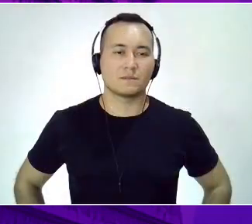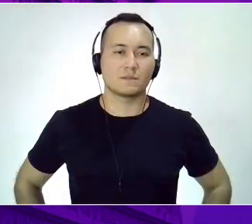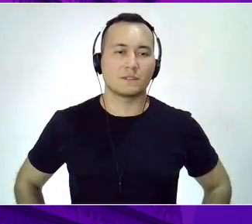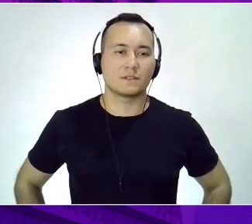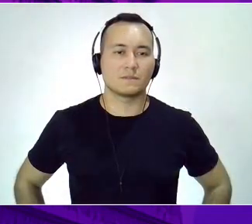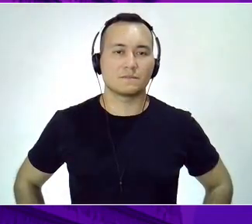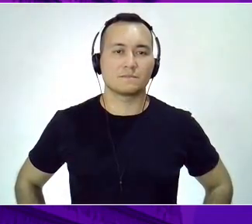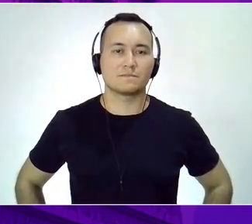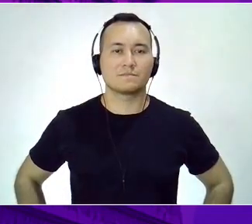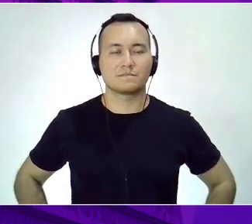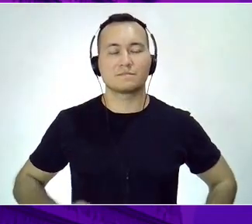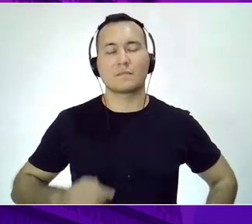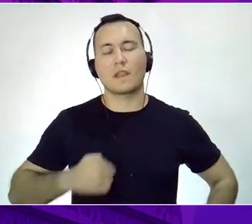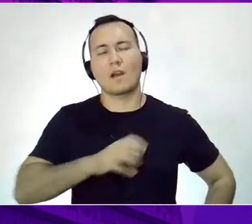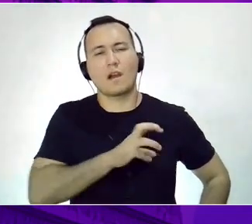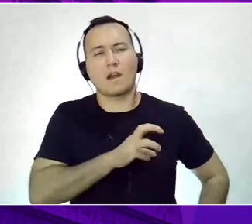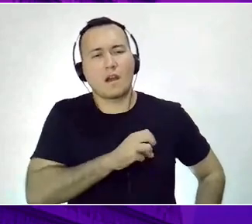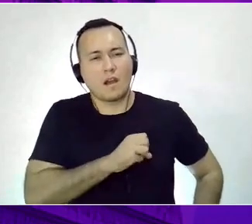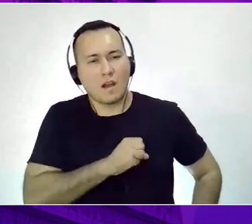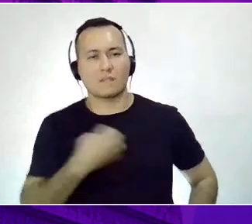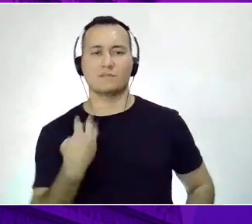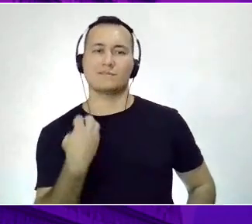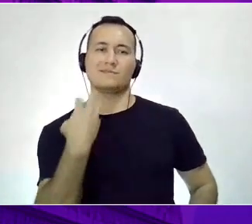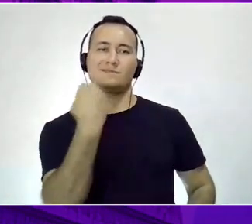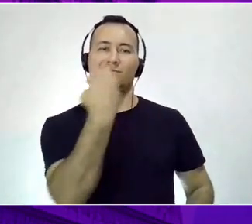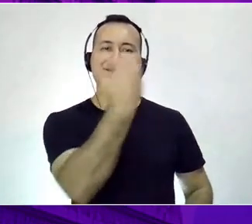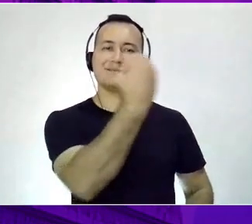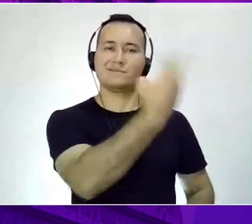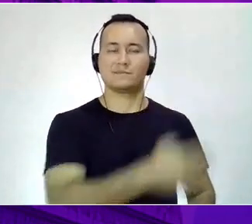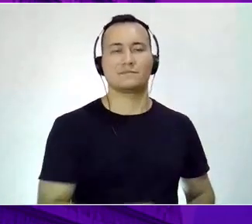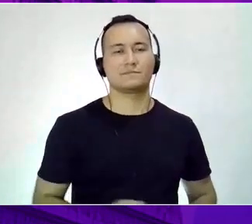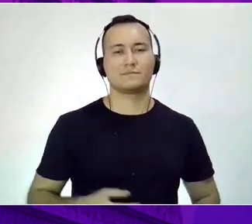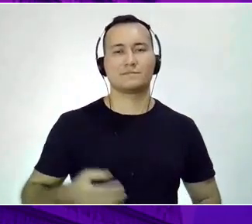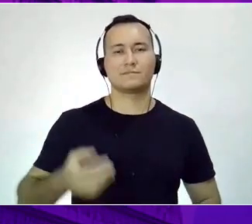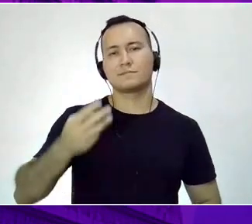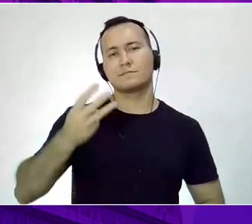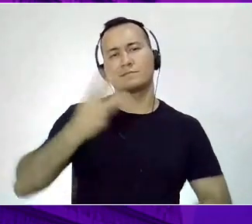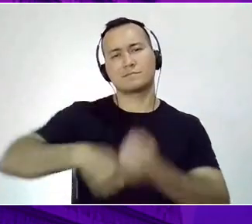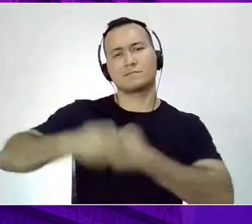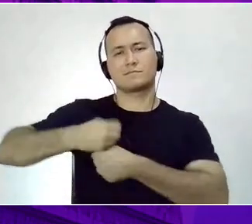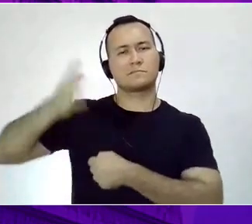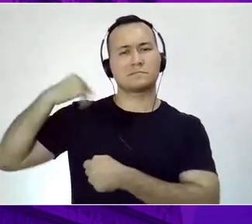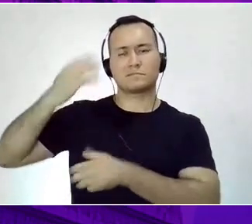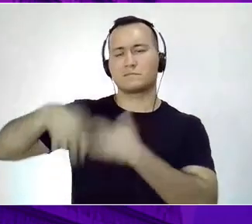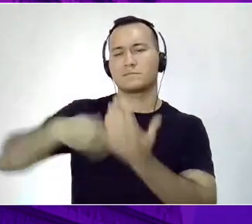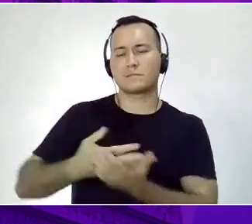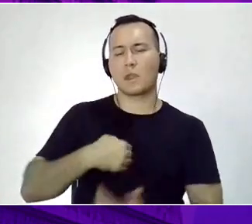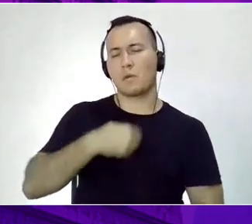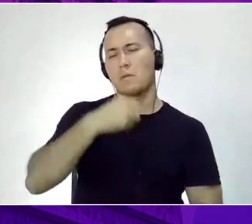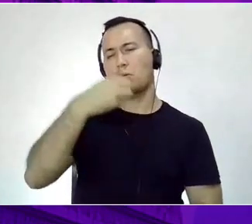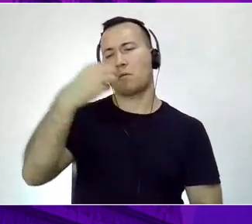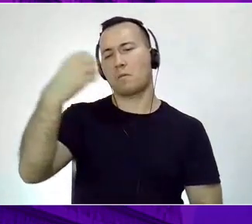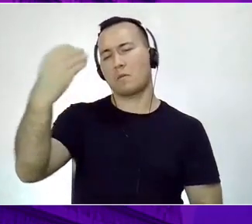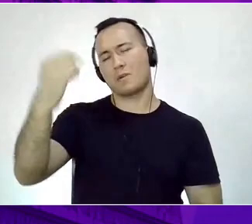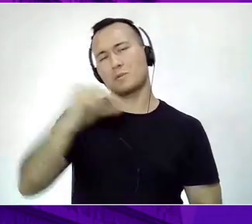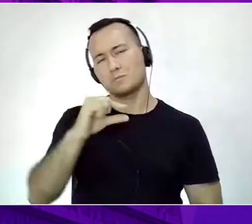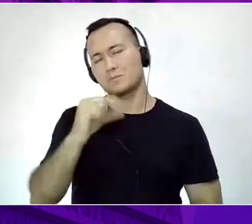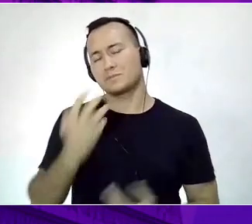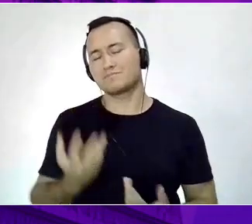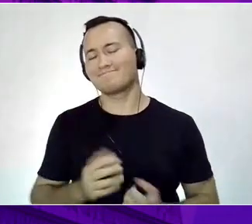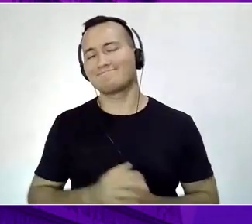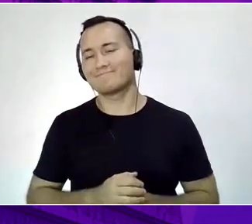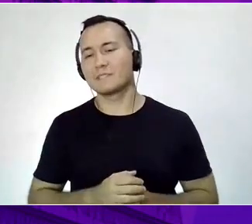viajar. Ultimamente, nos últimos, 3 anos, não tem rolado muito de viajar, as viagens têm sido mais por conta